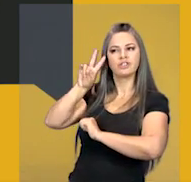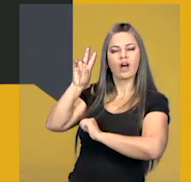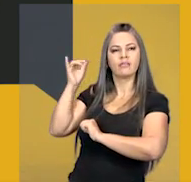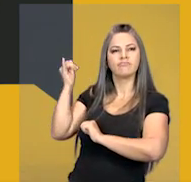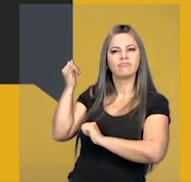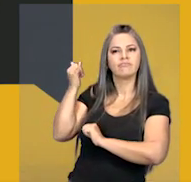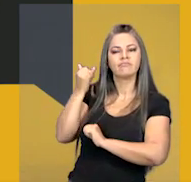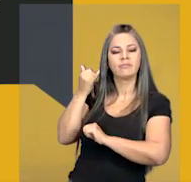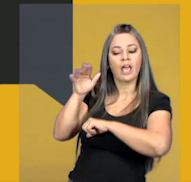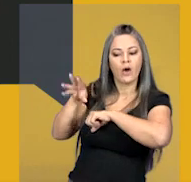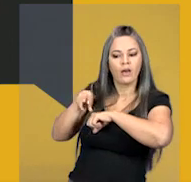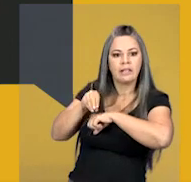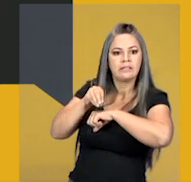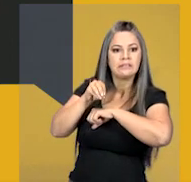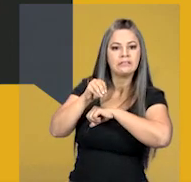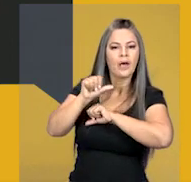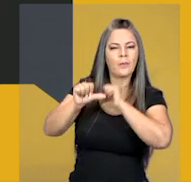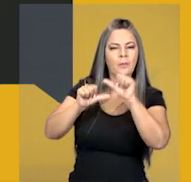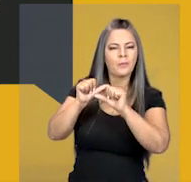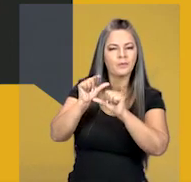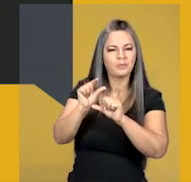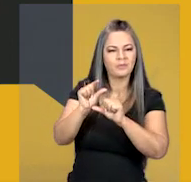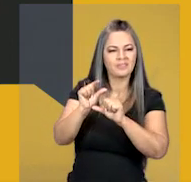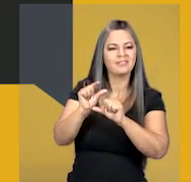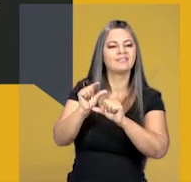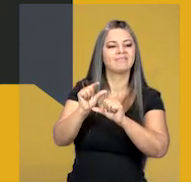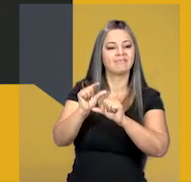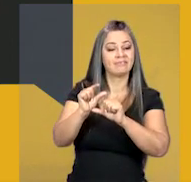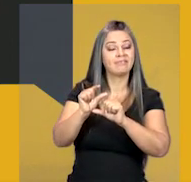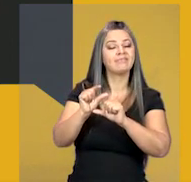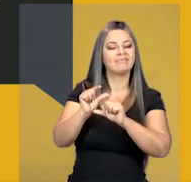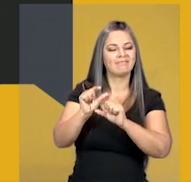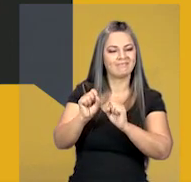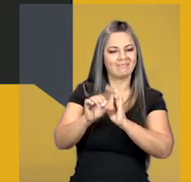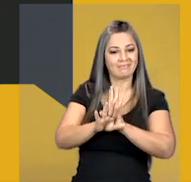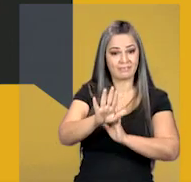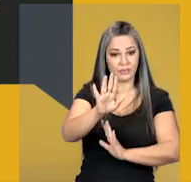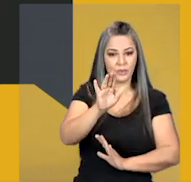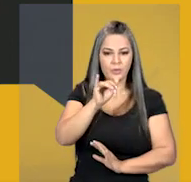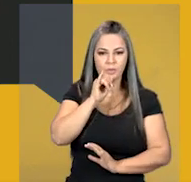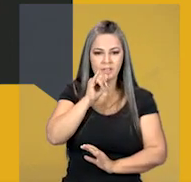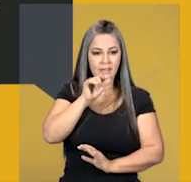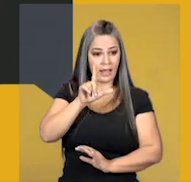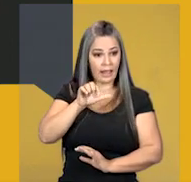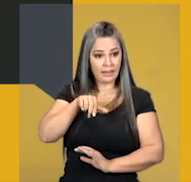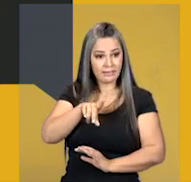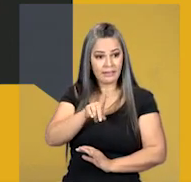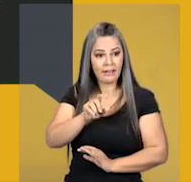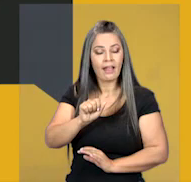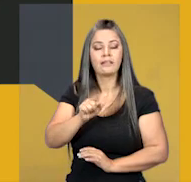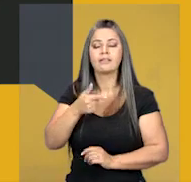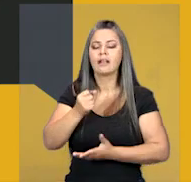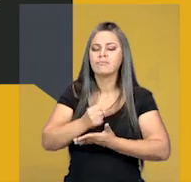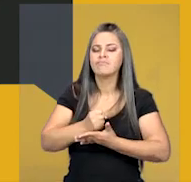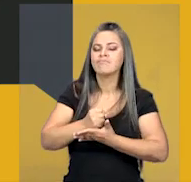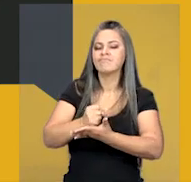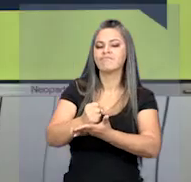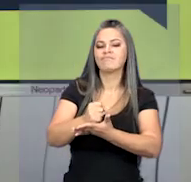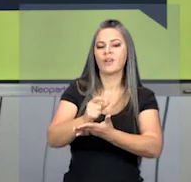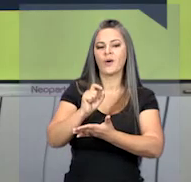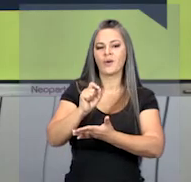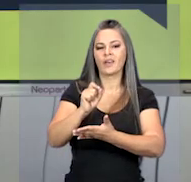para preservar as crenças, os valores e as tradições culturais dos povos. Olha a importância que tem isso. Quer dizer,